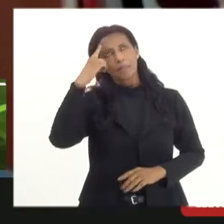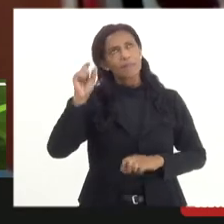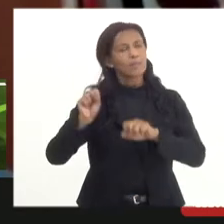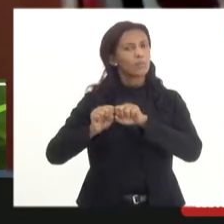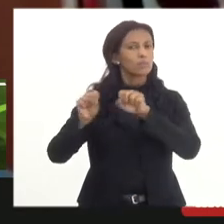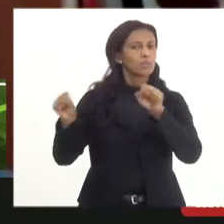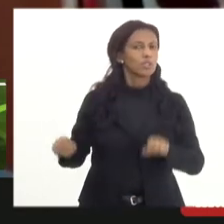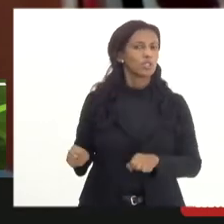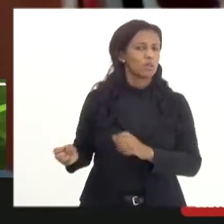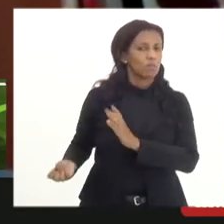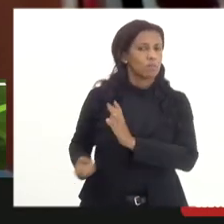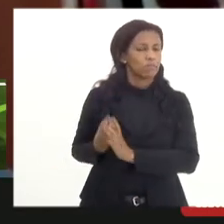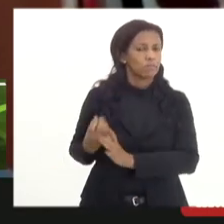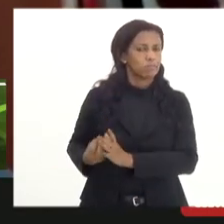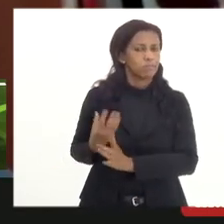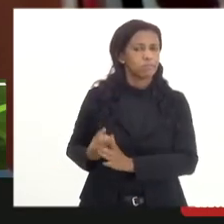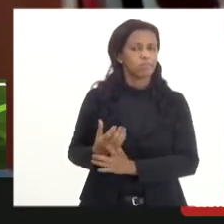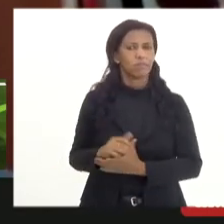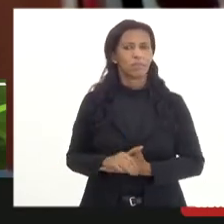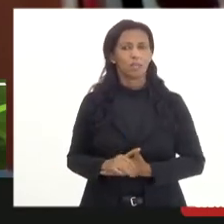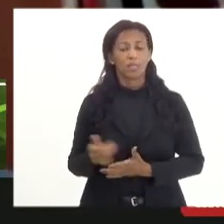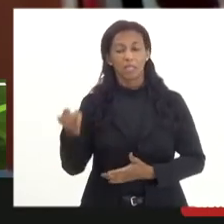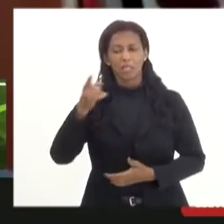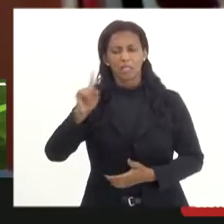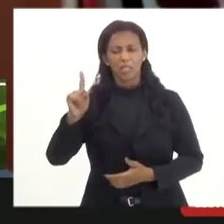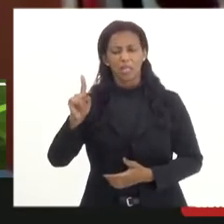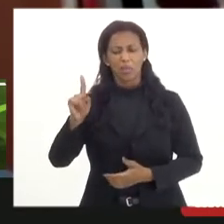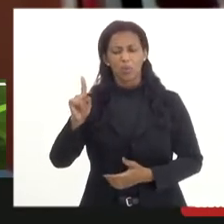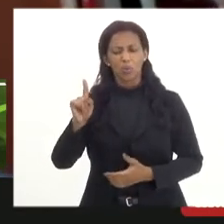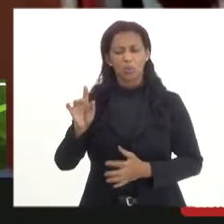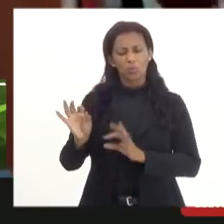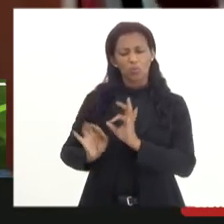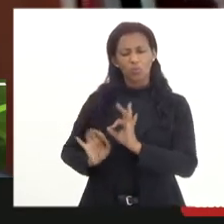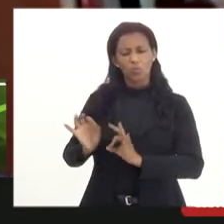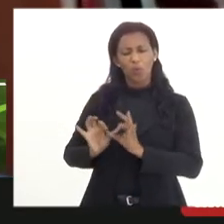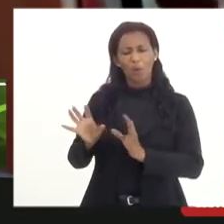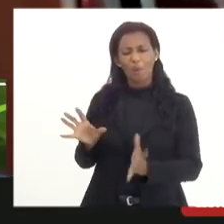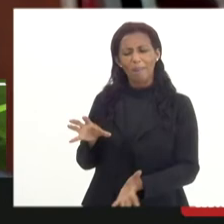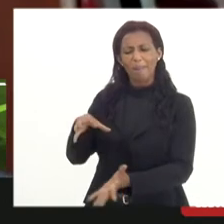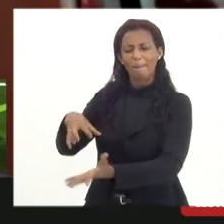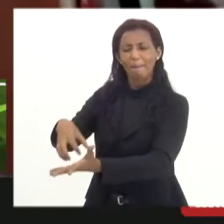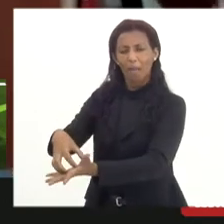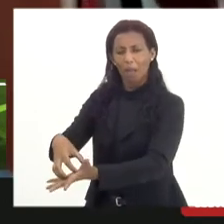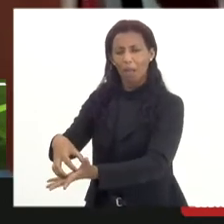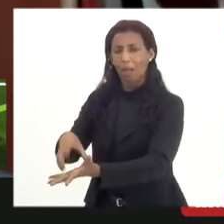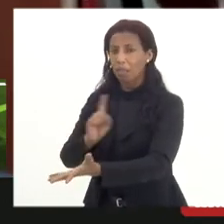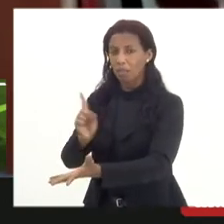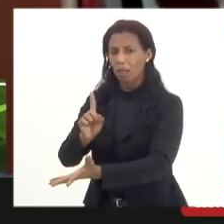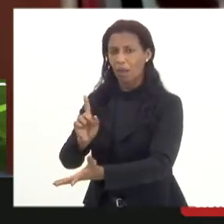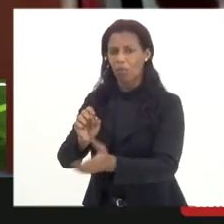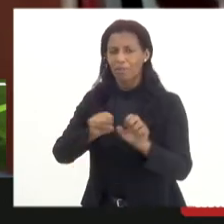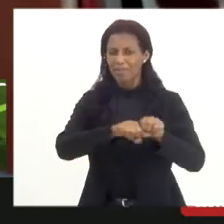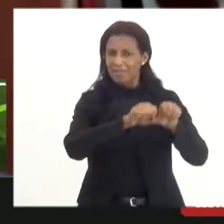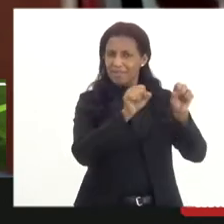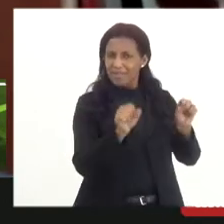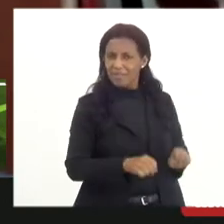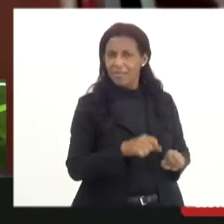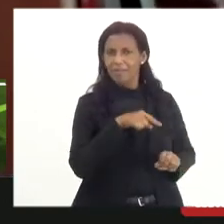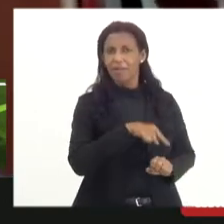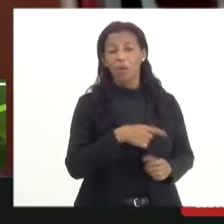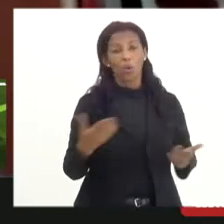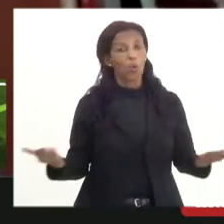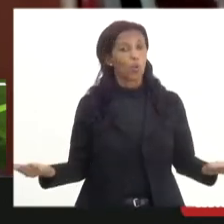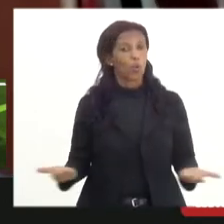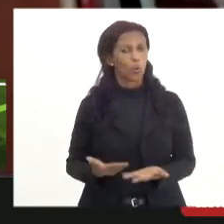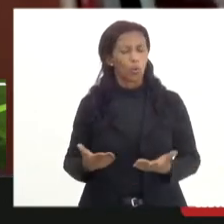sistemas produtivos, né? Não de forma setorial, mas de forma sistêmica, propriamente dita. Então, hoje em dia, no quadro